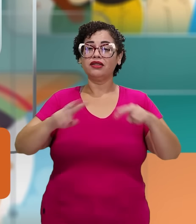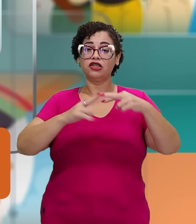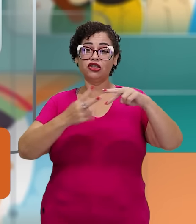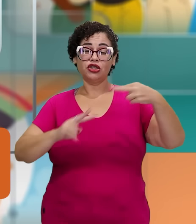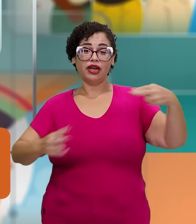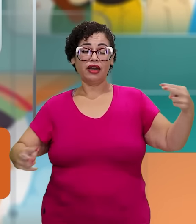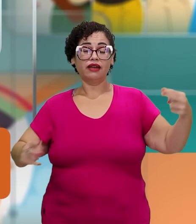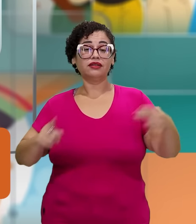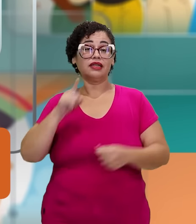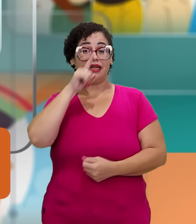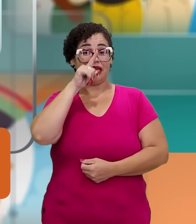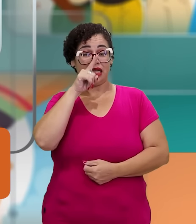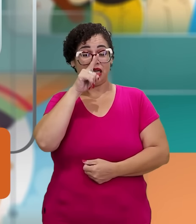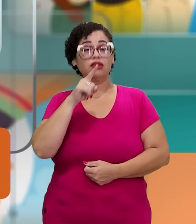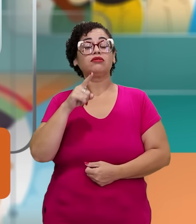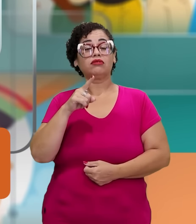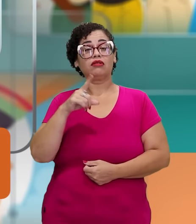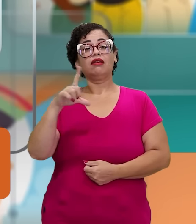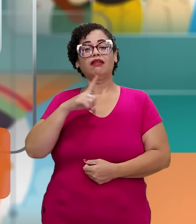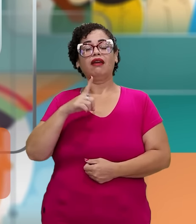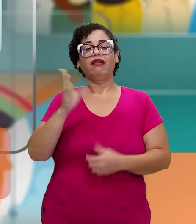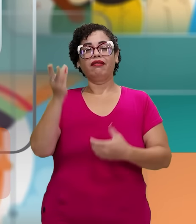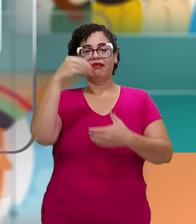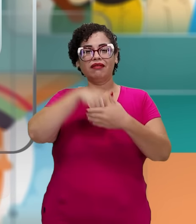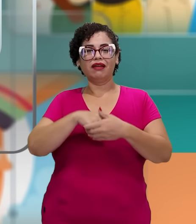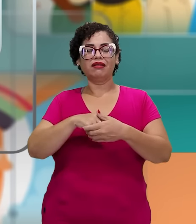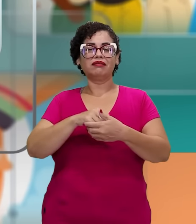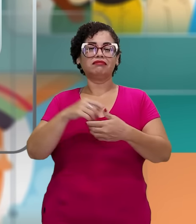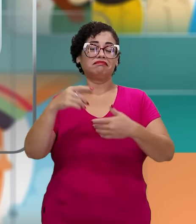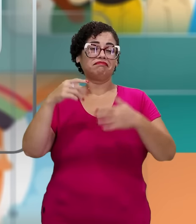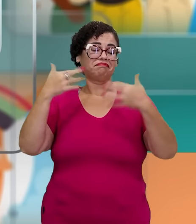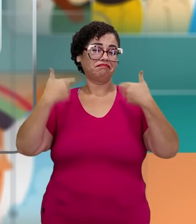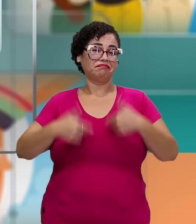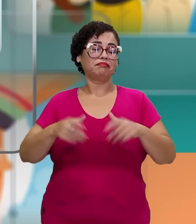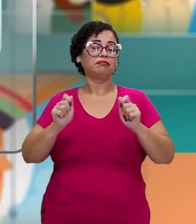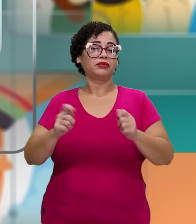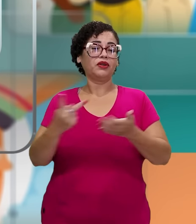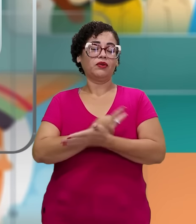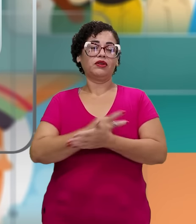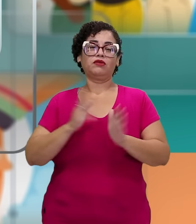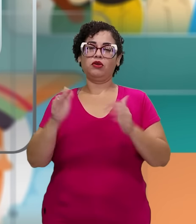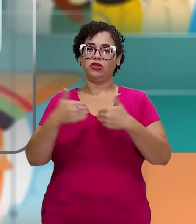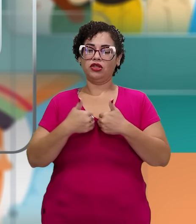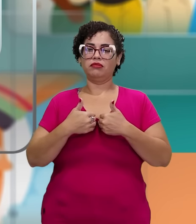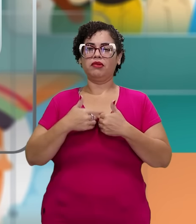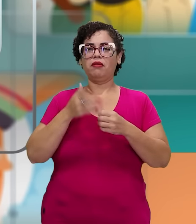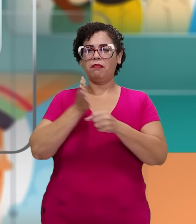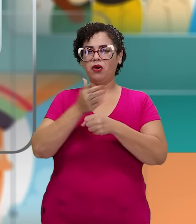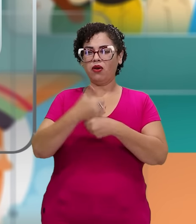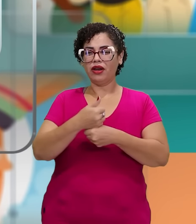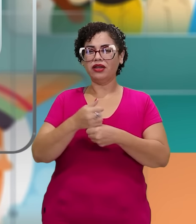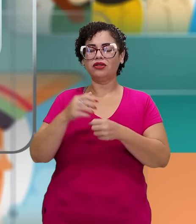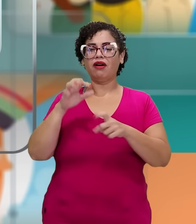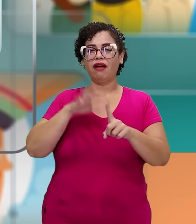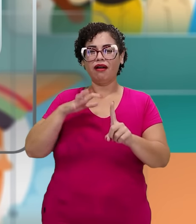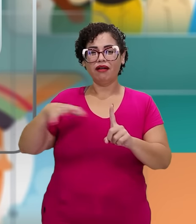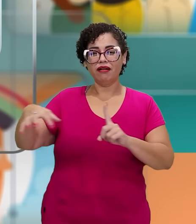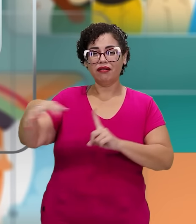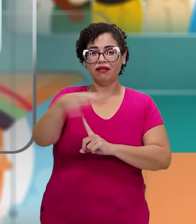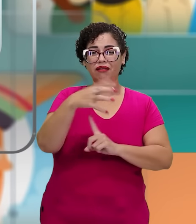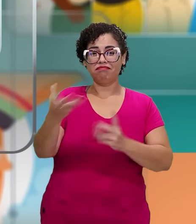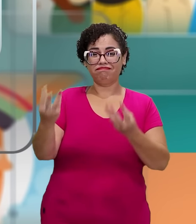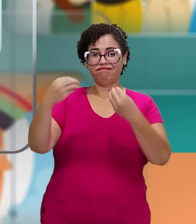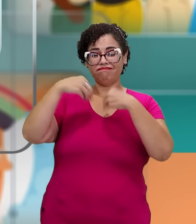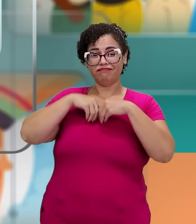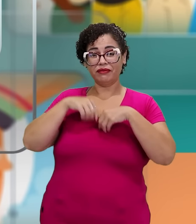risco na patogênese do autismo ou seja os processos biológicos e ambientais que contribuem para